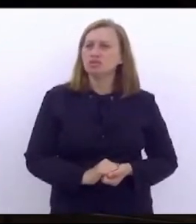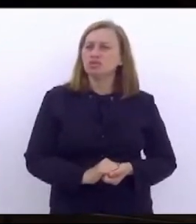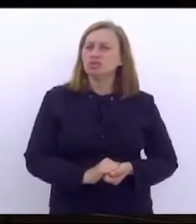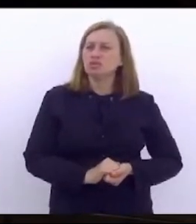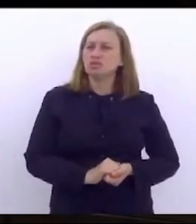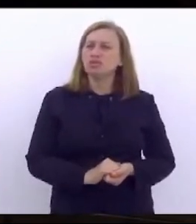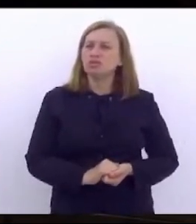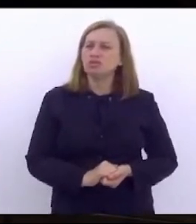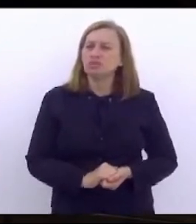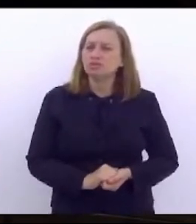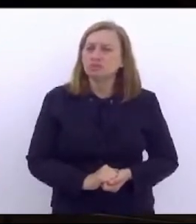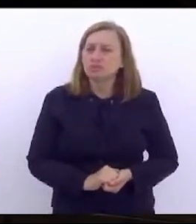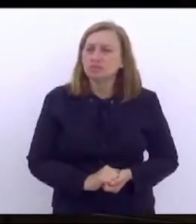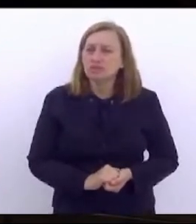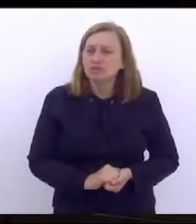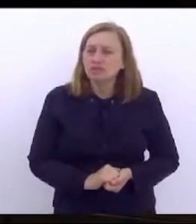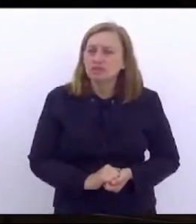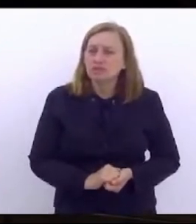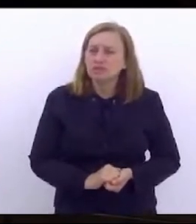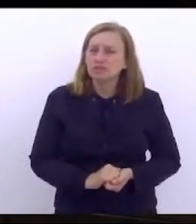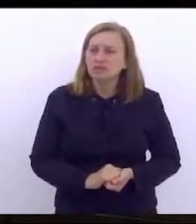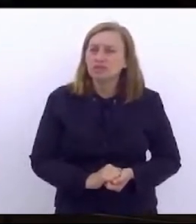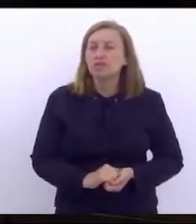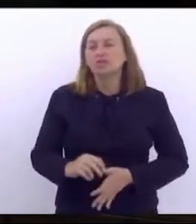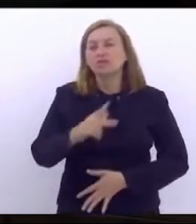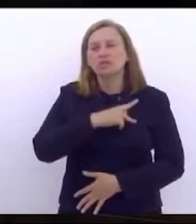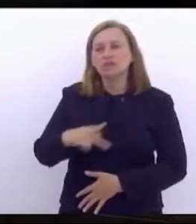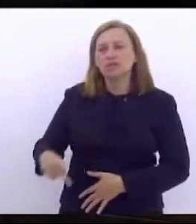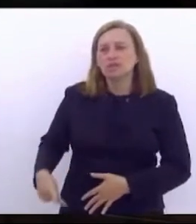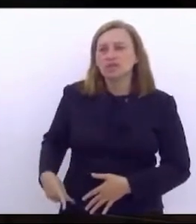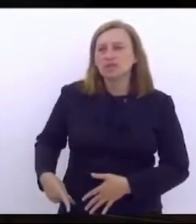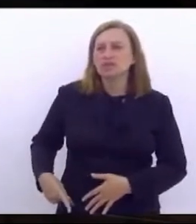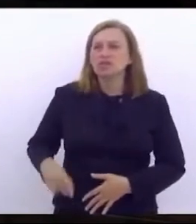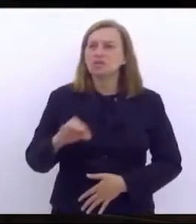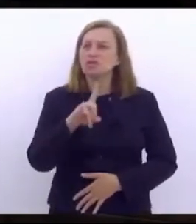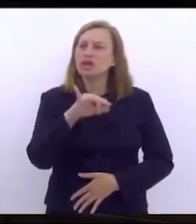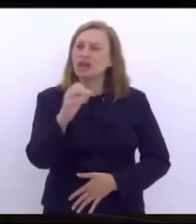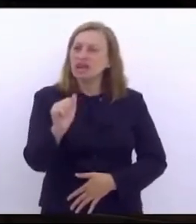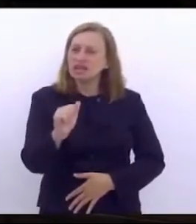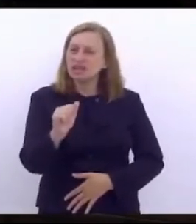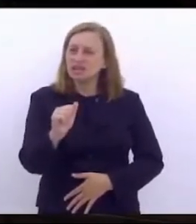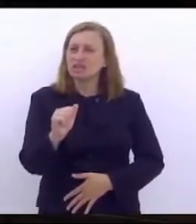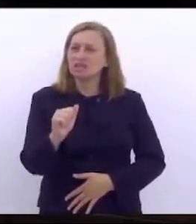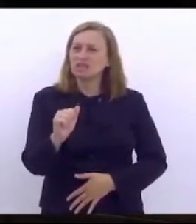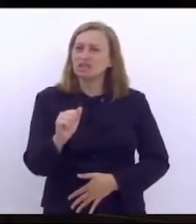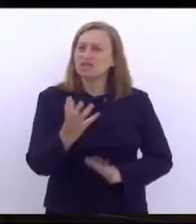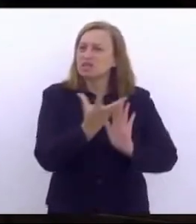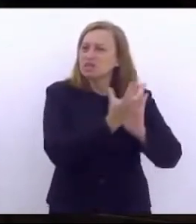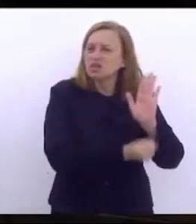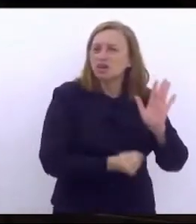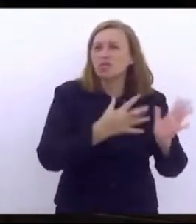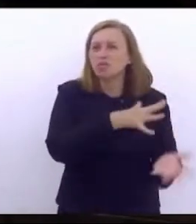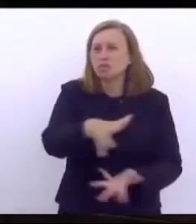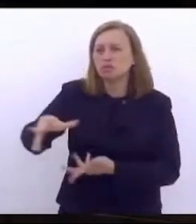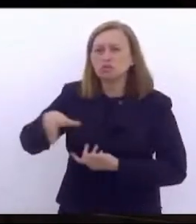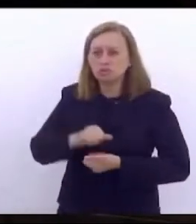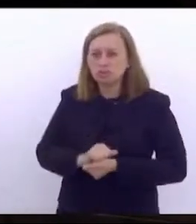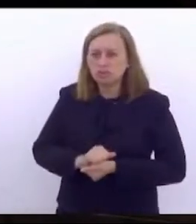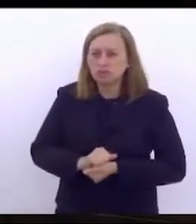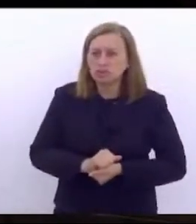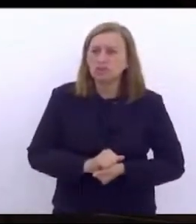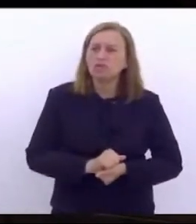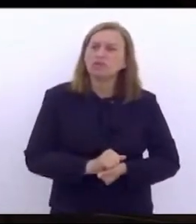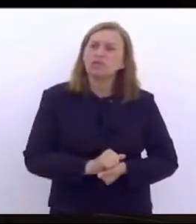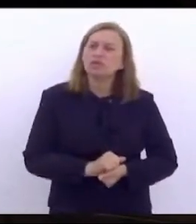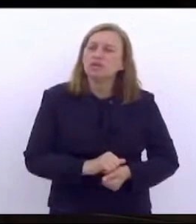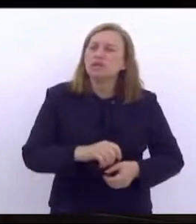vale citar, Alan Guttmacher, ele foi presidente da maior clínica de abortos do mundo, a Planned Parenthood, né? Ele teve sua gestão lá também. E foi